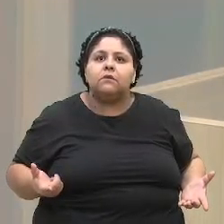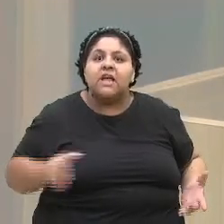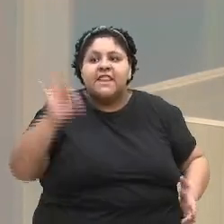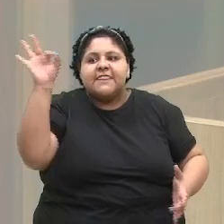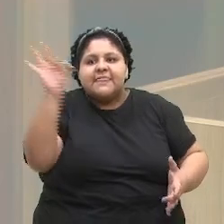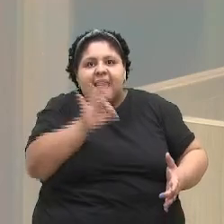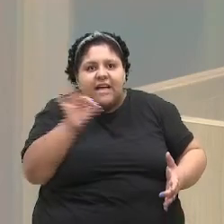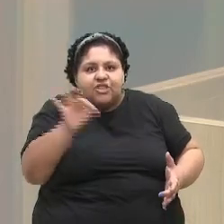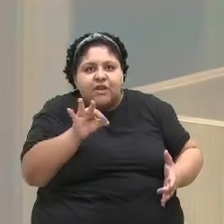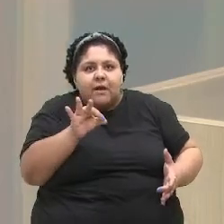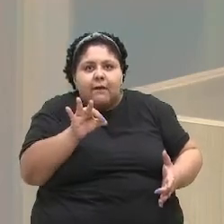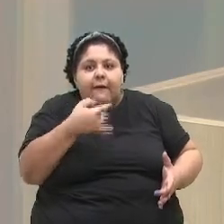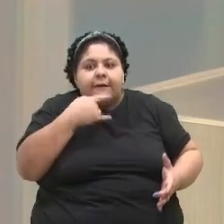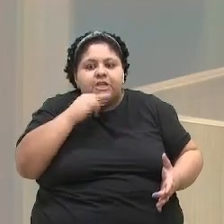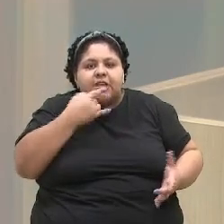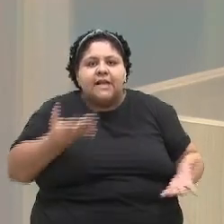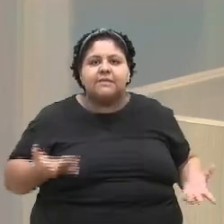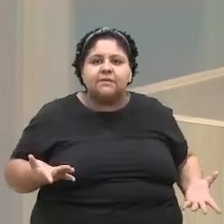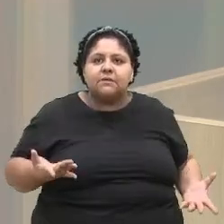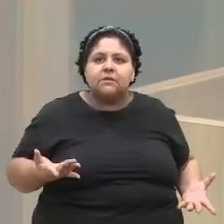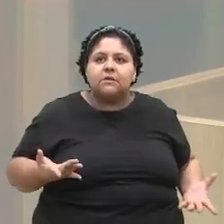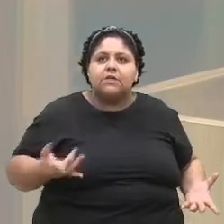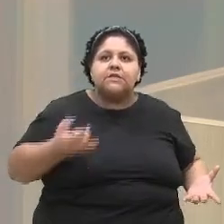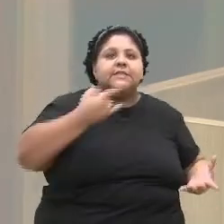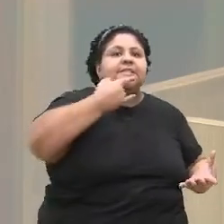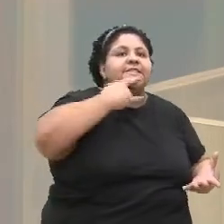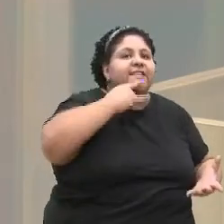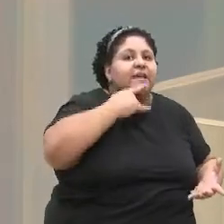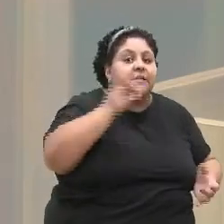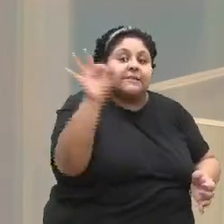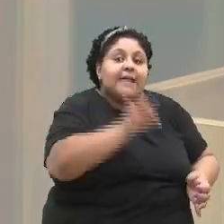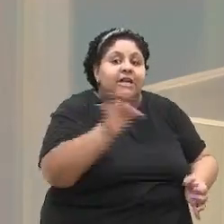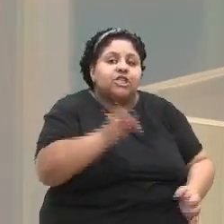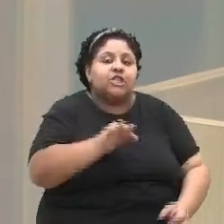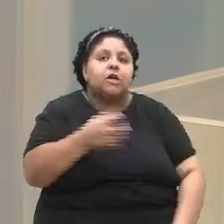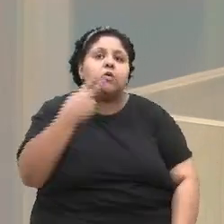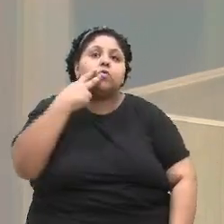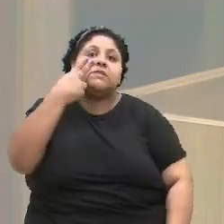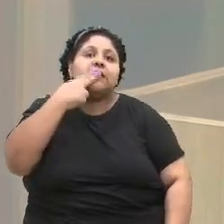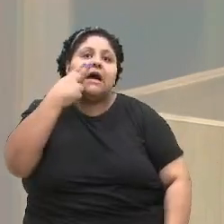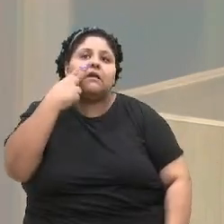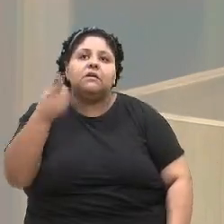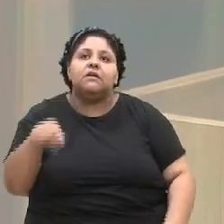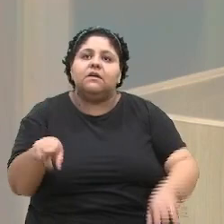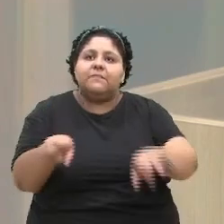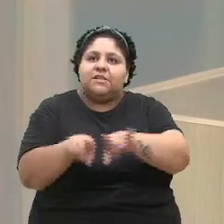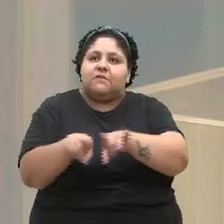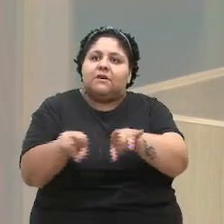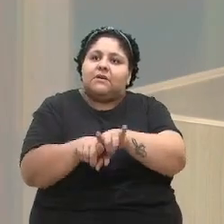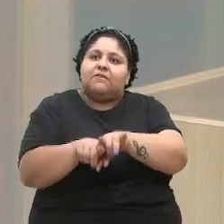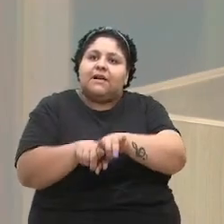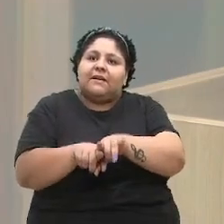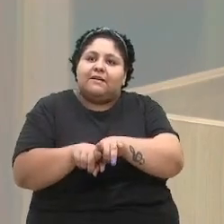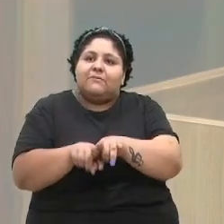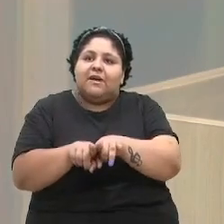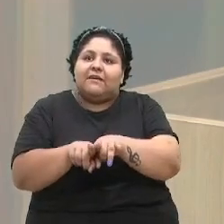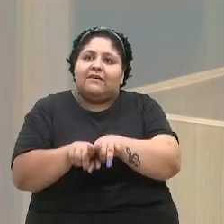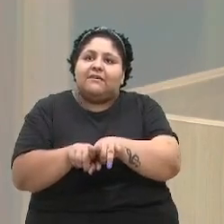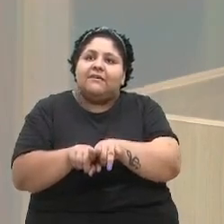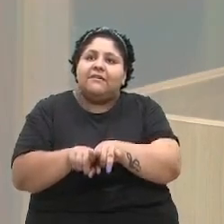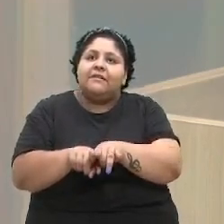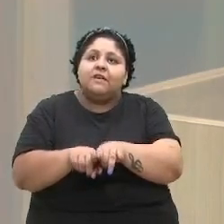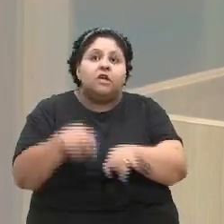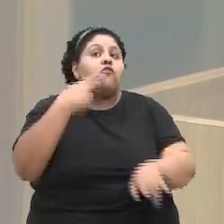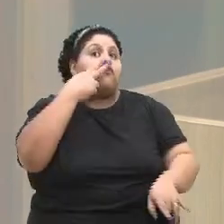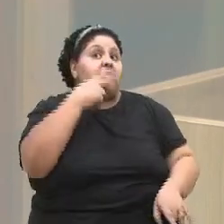comprar taxa uma carteira de cigarro põe R 50 fuma quem quer Porque além além de